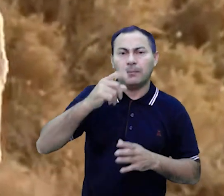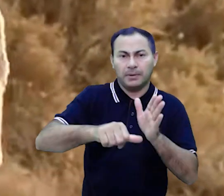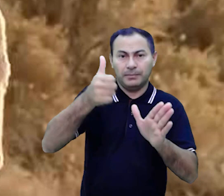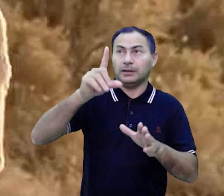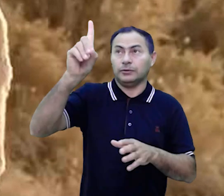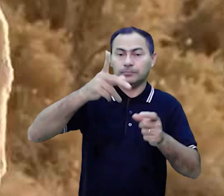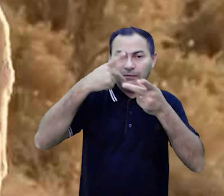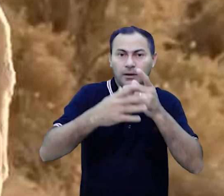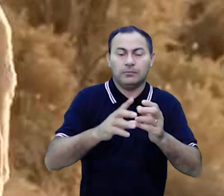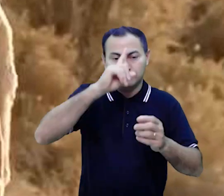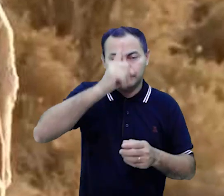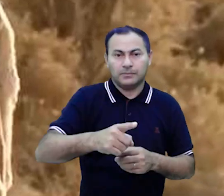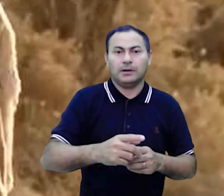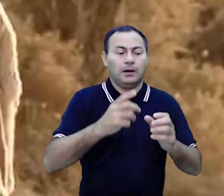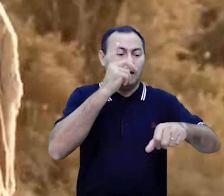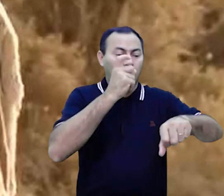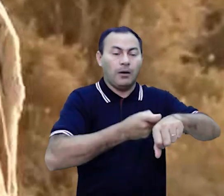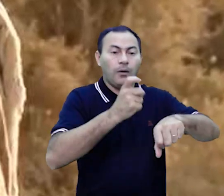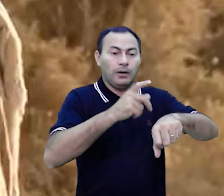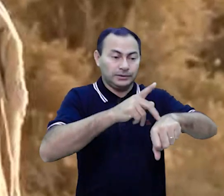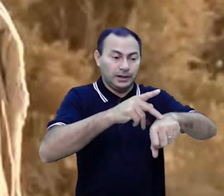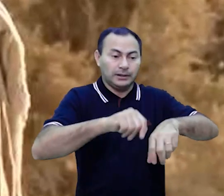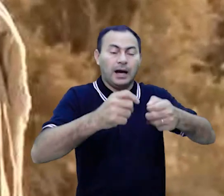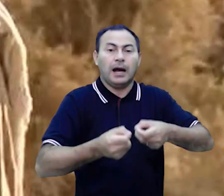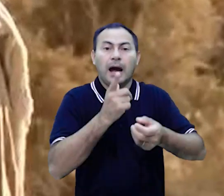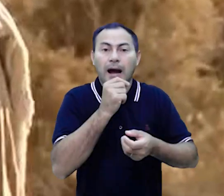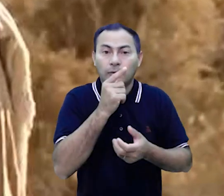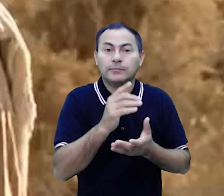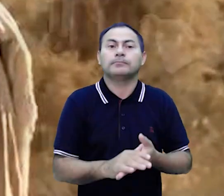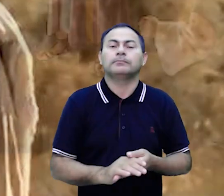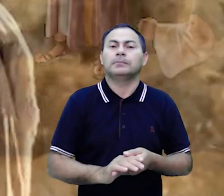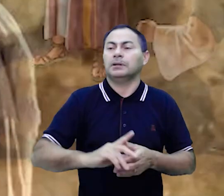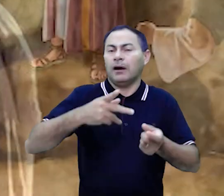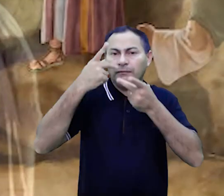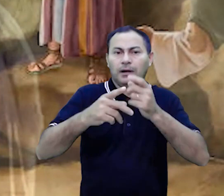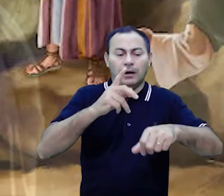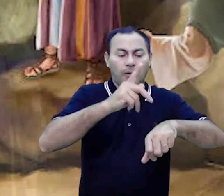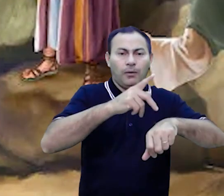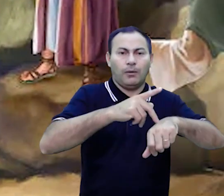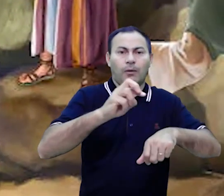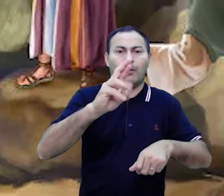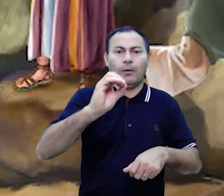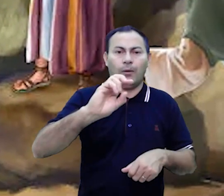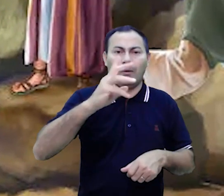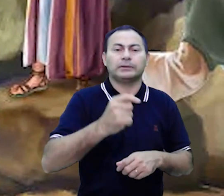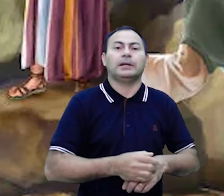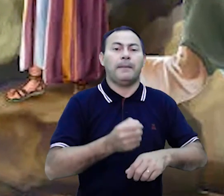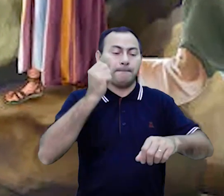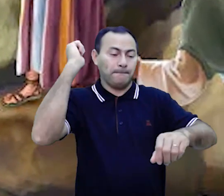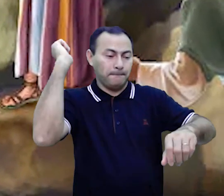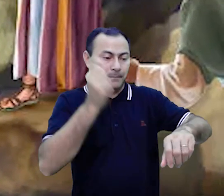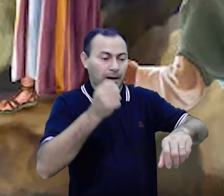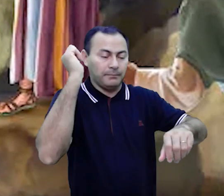menos assim. Primeiro Deus disse: ordenai a rocha que te dê as suas águas. Ele não falou a rocha.